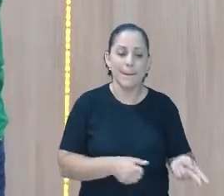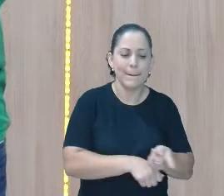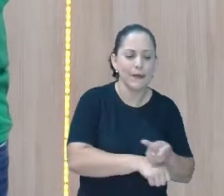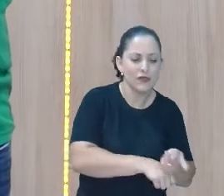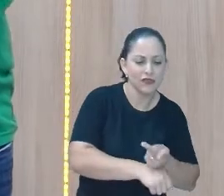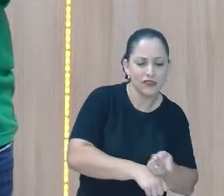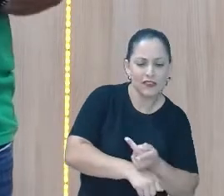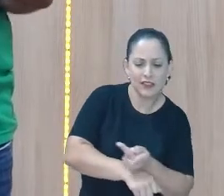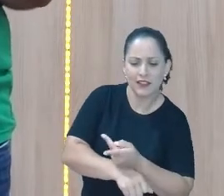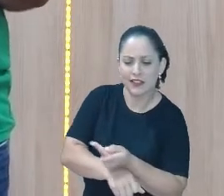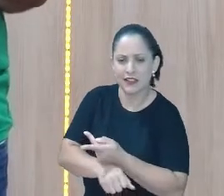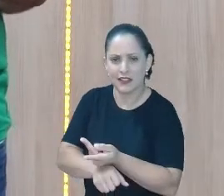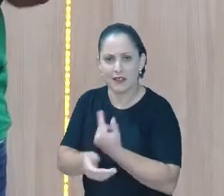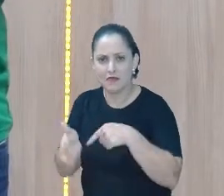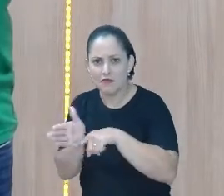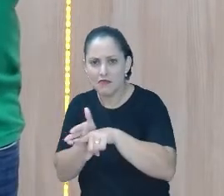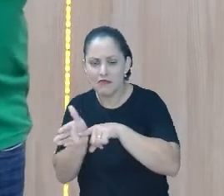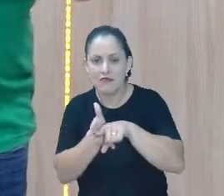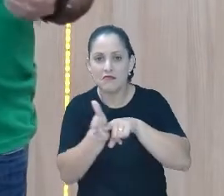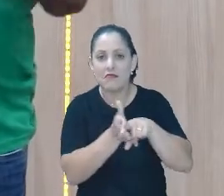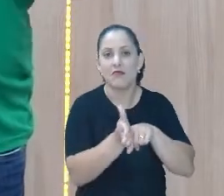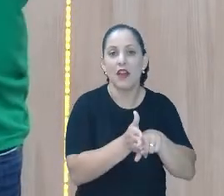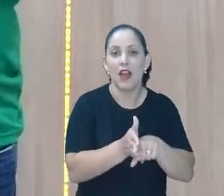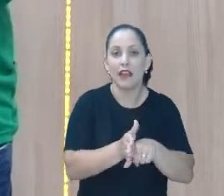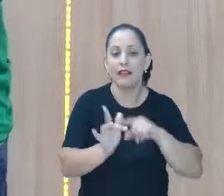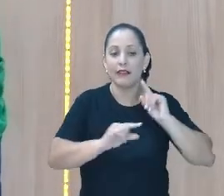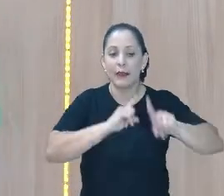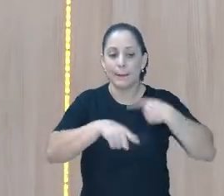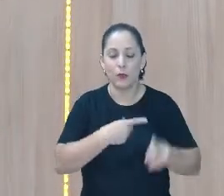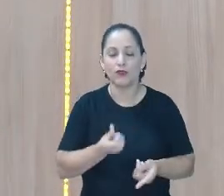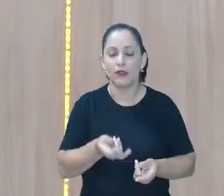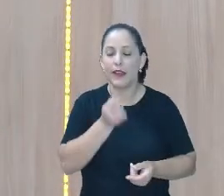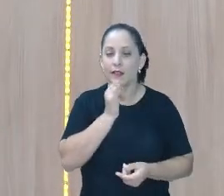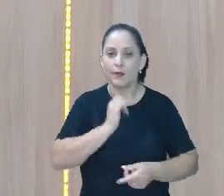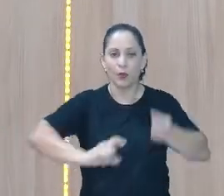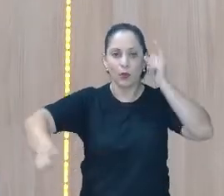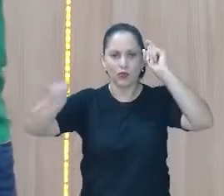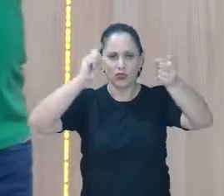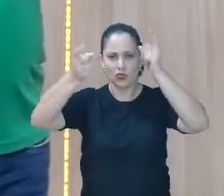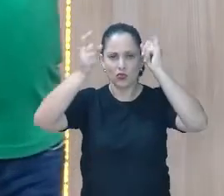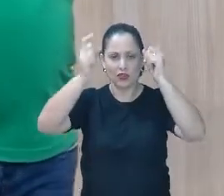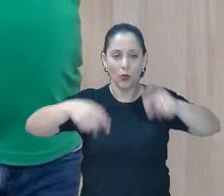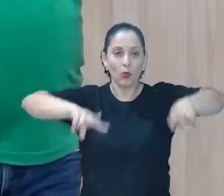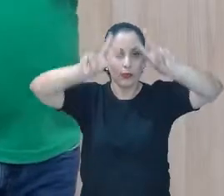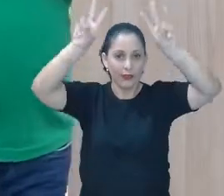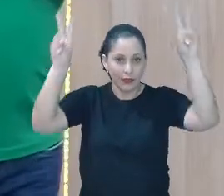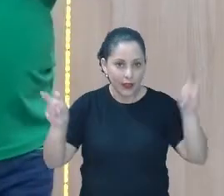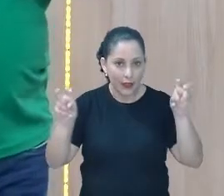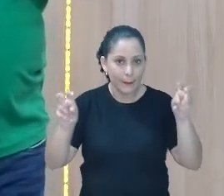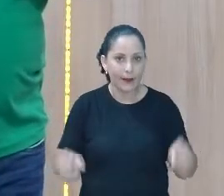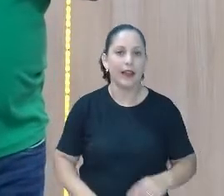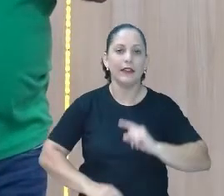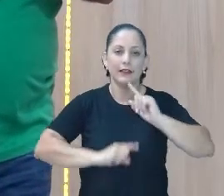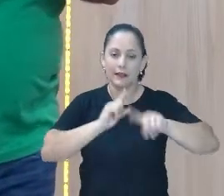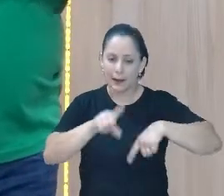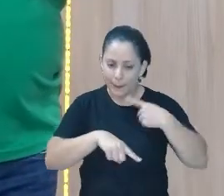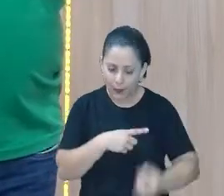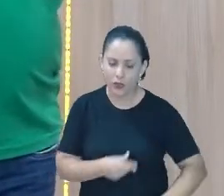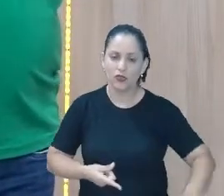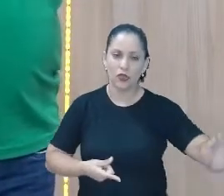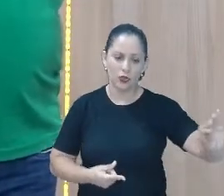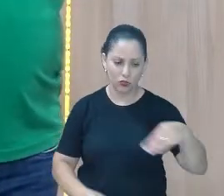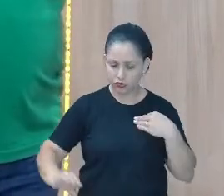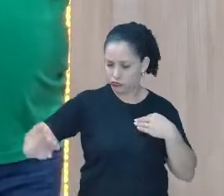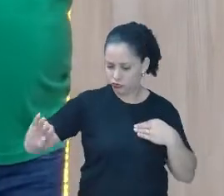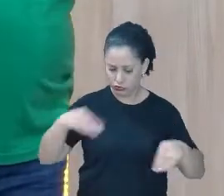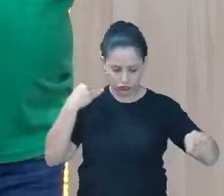vai ser bombardeado para vocês. Vocês começam a discutir sobre um tema, então muitas notícias que vocês receberam, elas